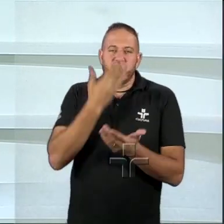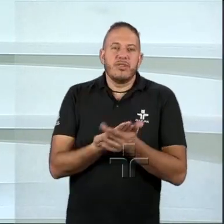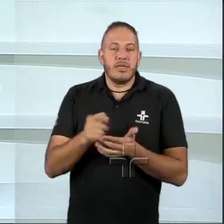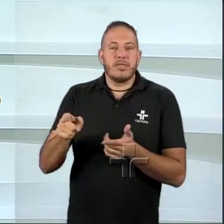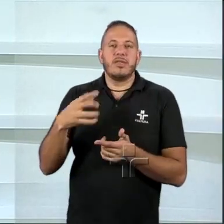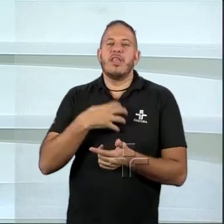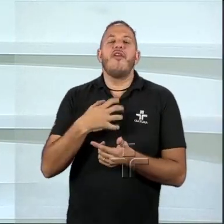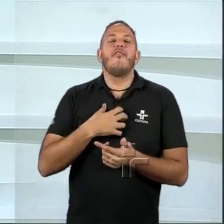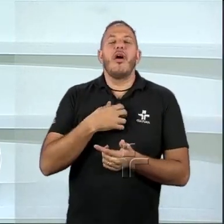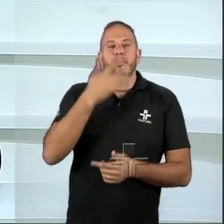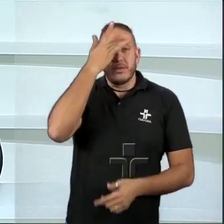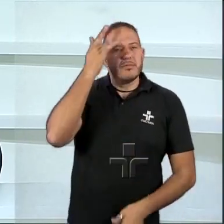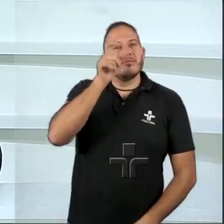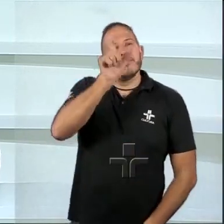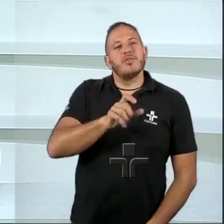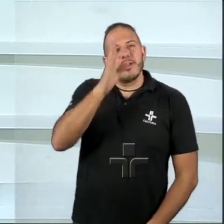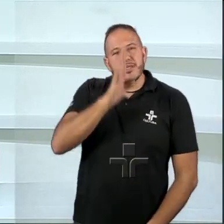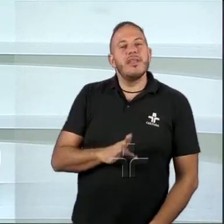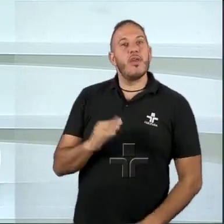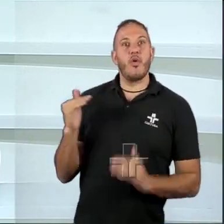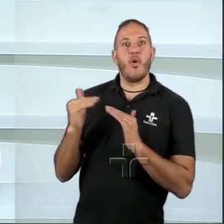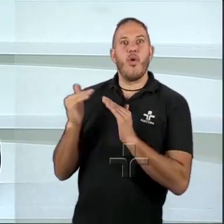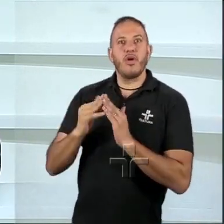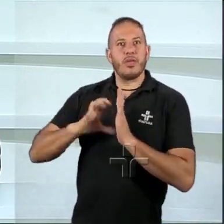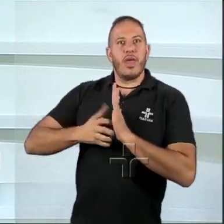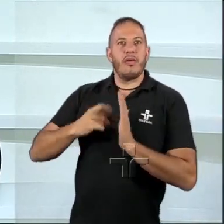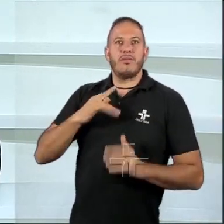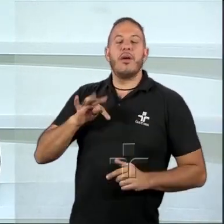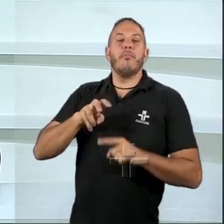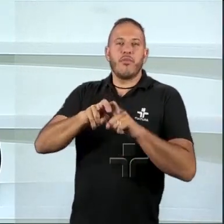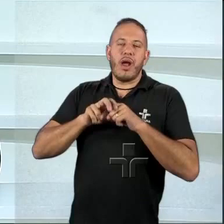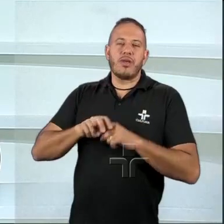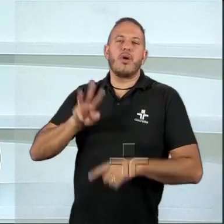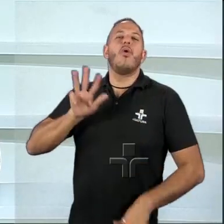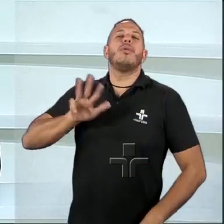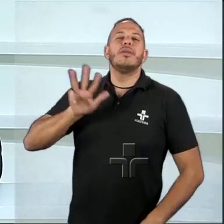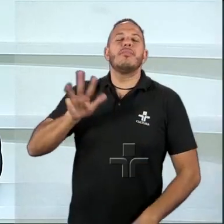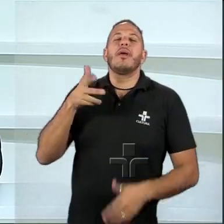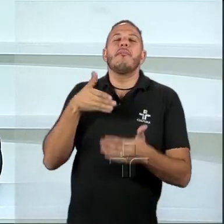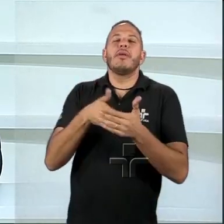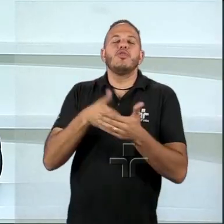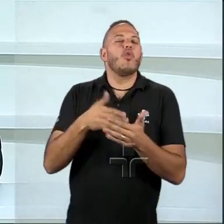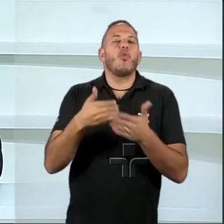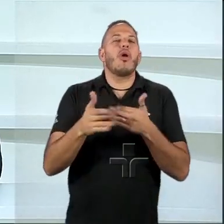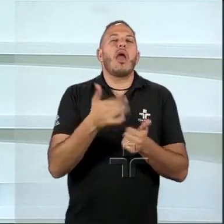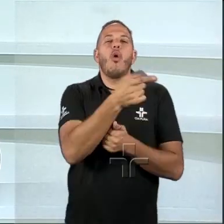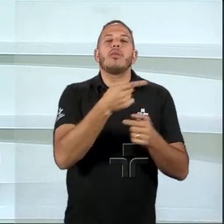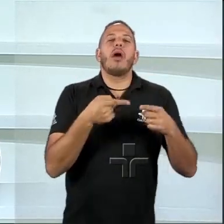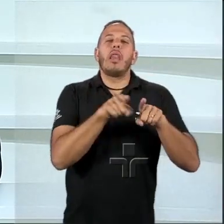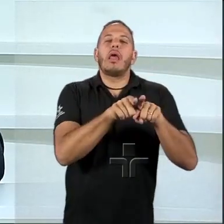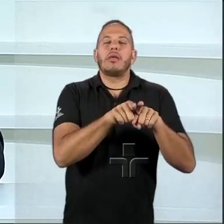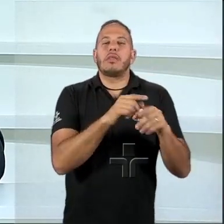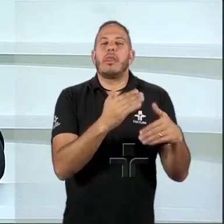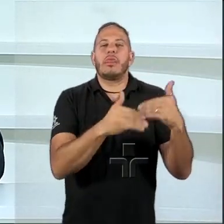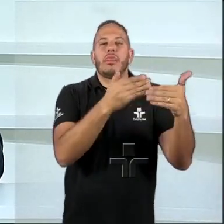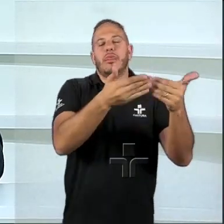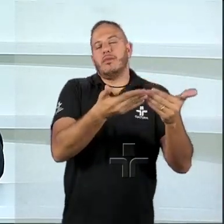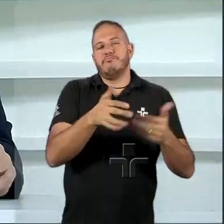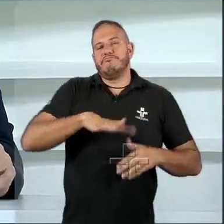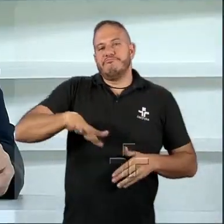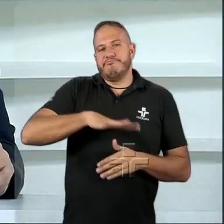resposta do brasileiro a favor do PT. Talvez por isso o Lula impediu que qualquer aliança prosperasse no âmbito do